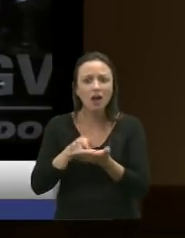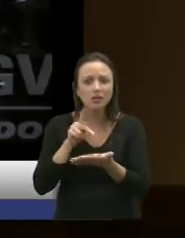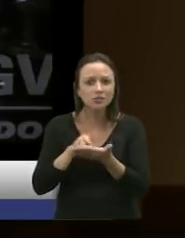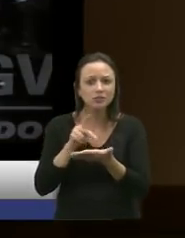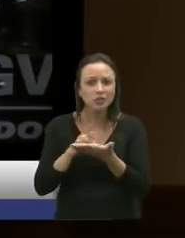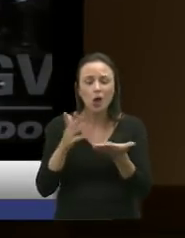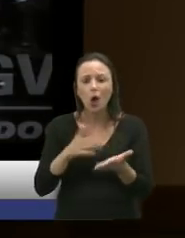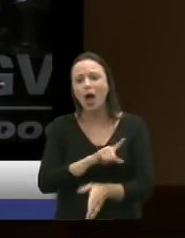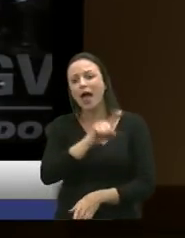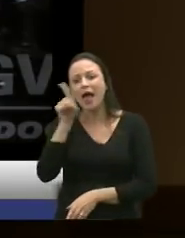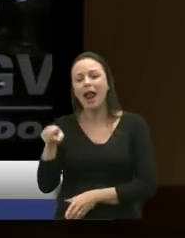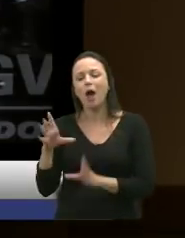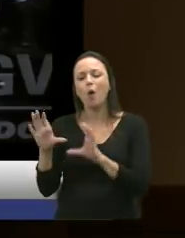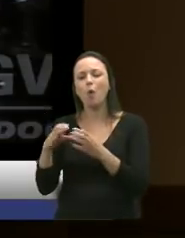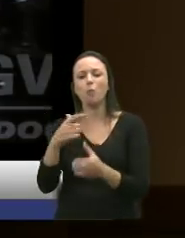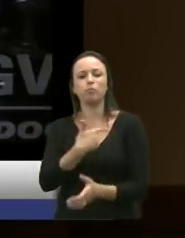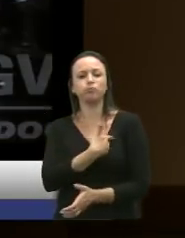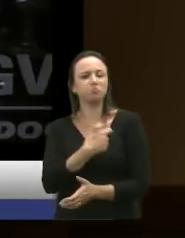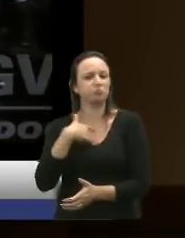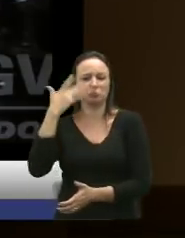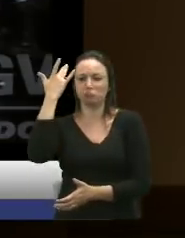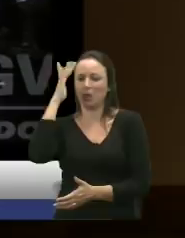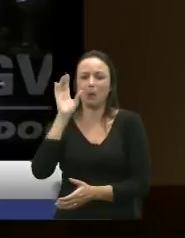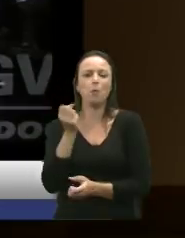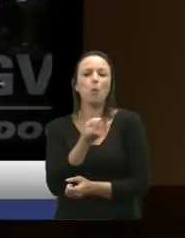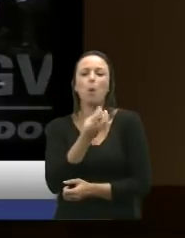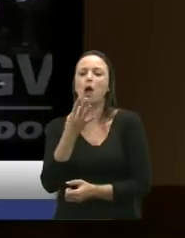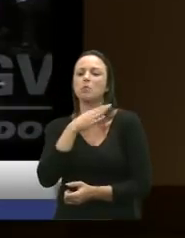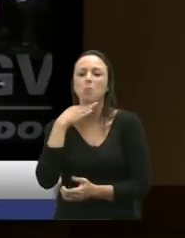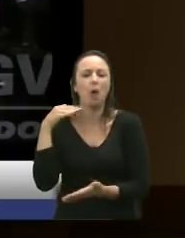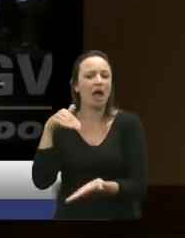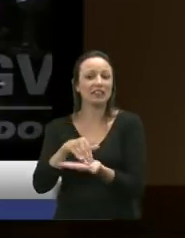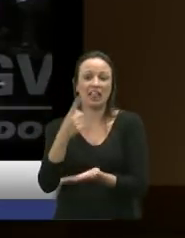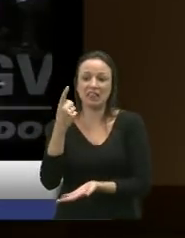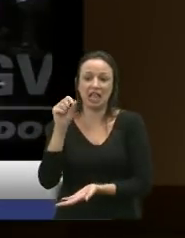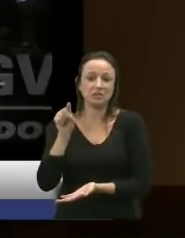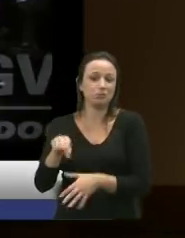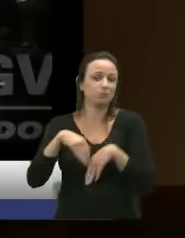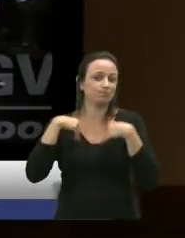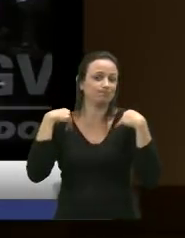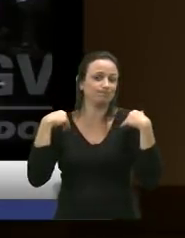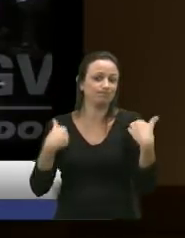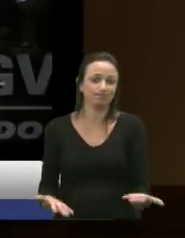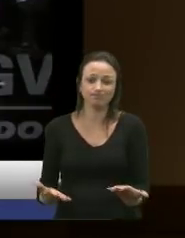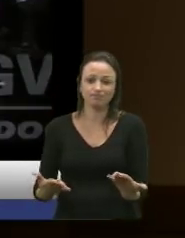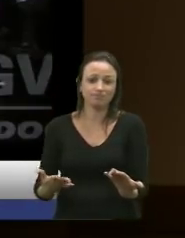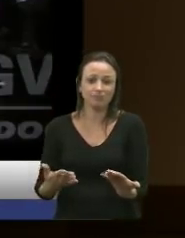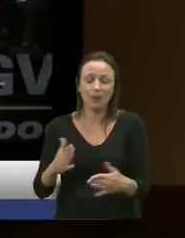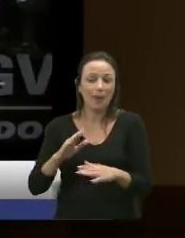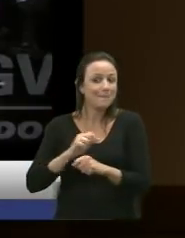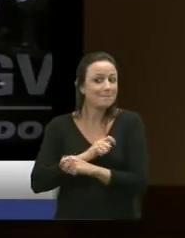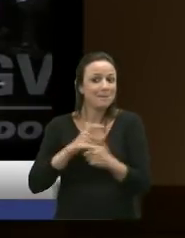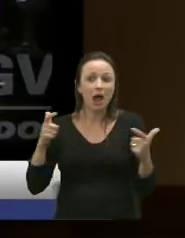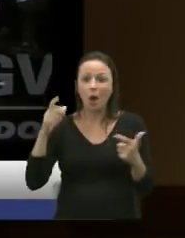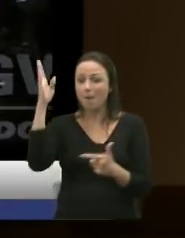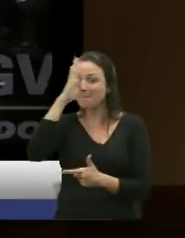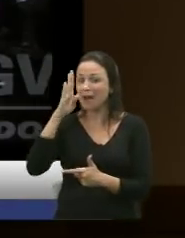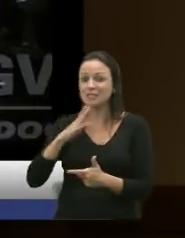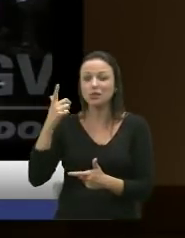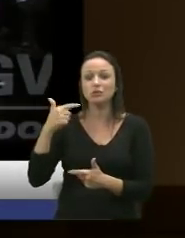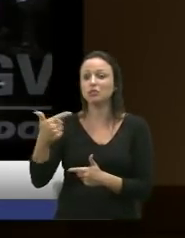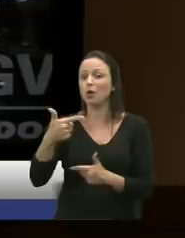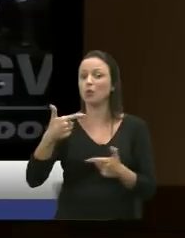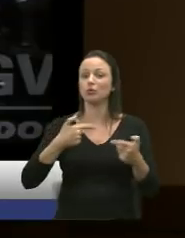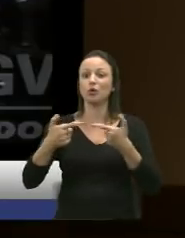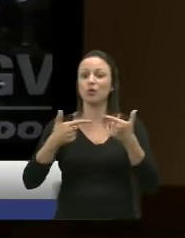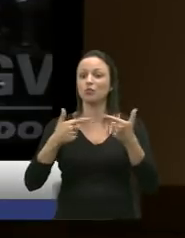sabemos quantos morreram. Um número pode chegar a 10 mil. É infinitamente maior do que as mortes do Brasil na Segunda Guerra Mundial com a Força